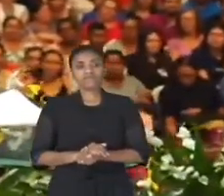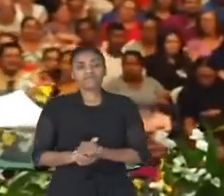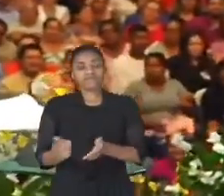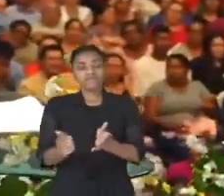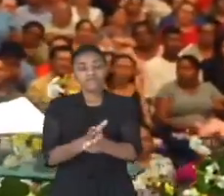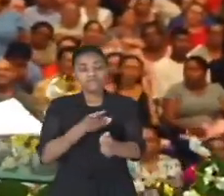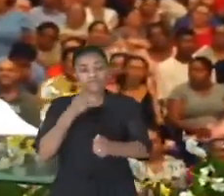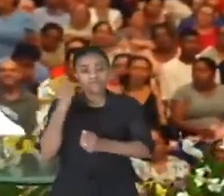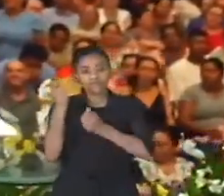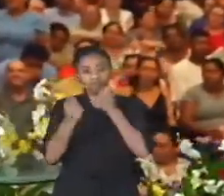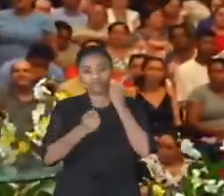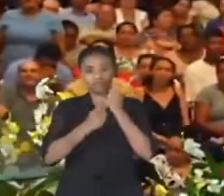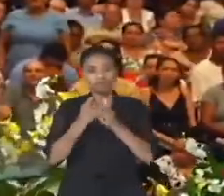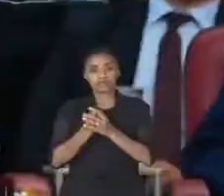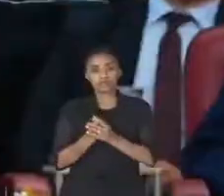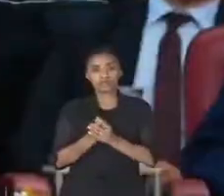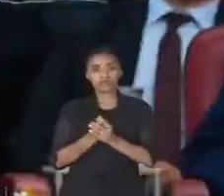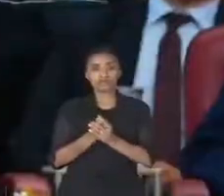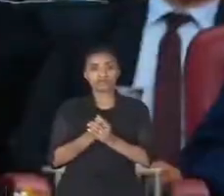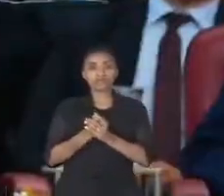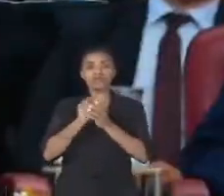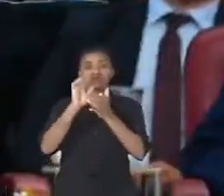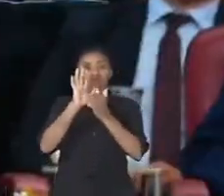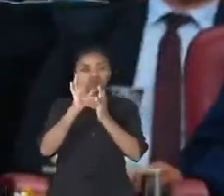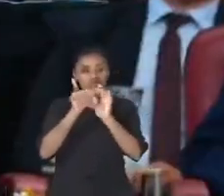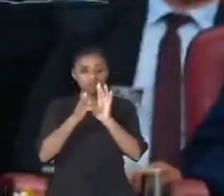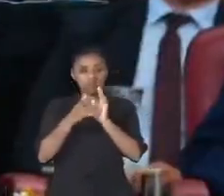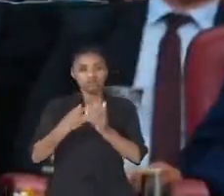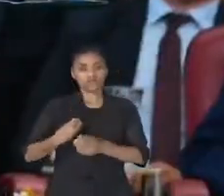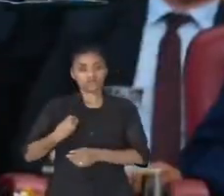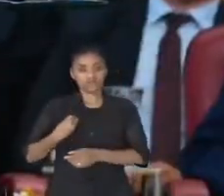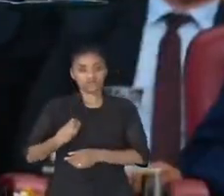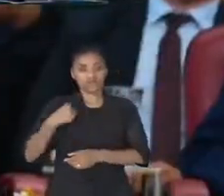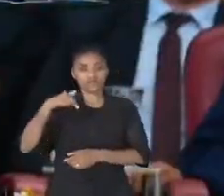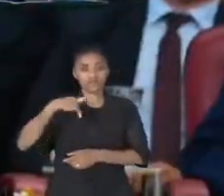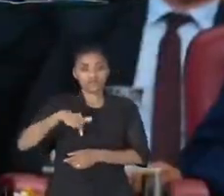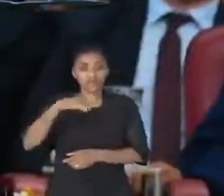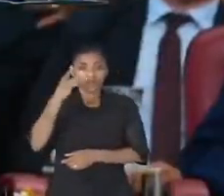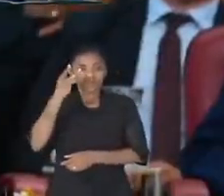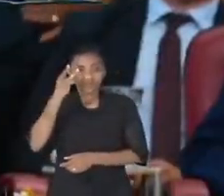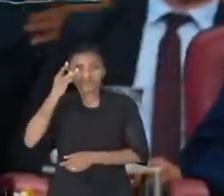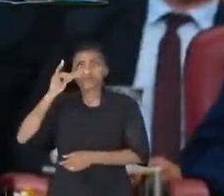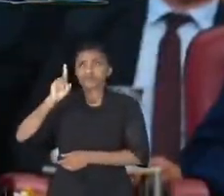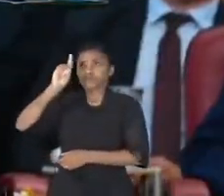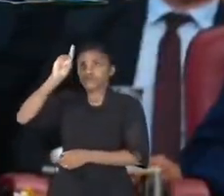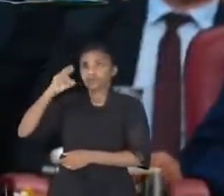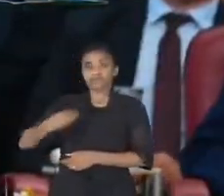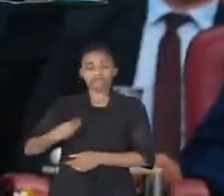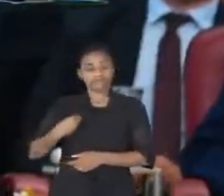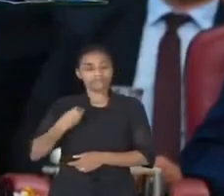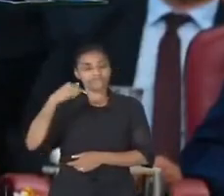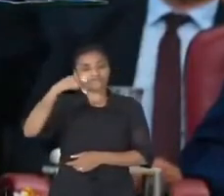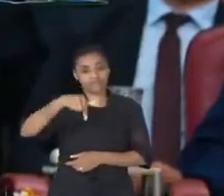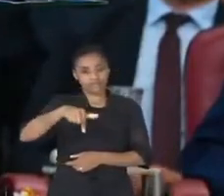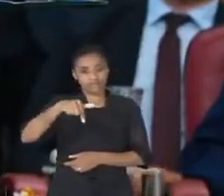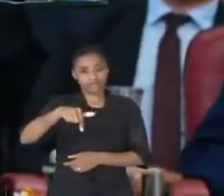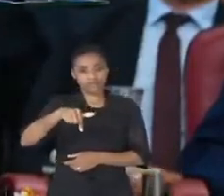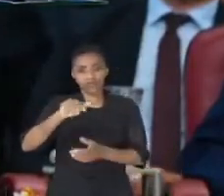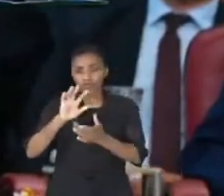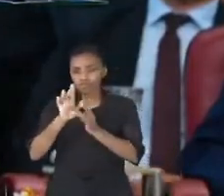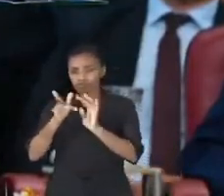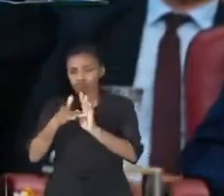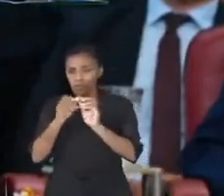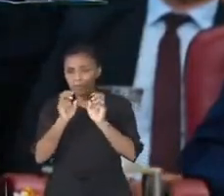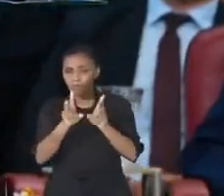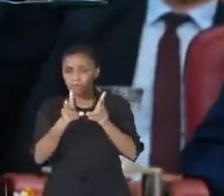Aleluias. Ele está aqui. A presença dele está aqui. E quando Jesus